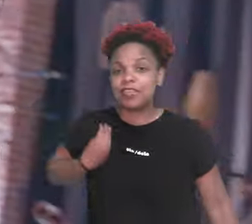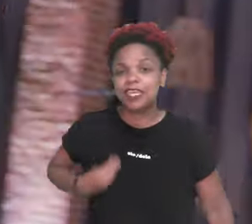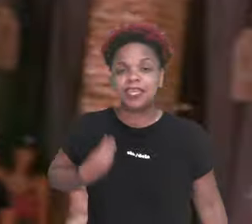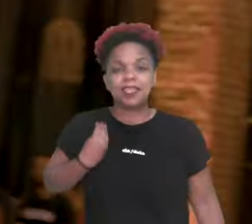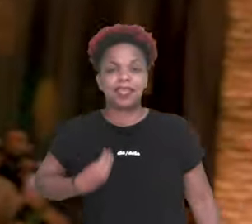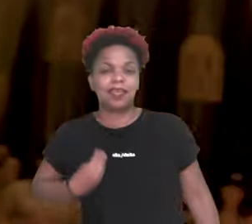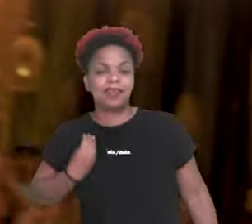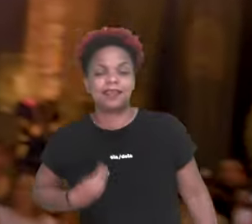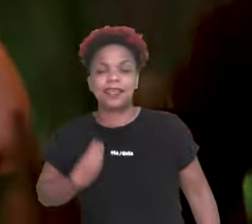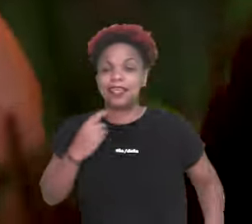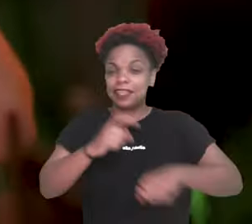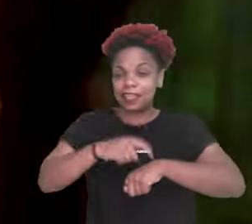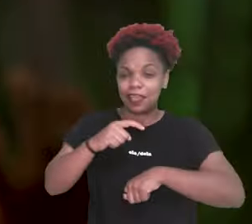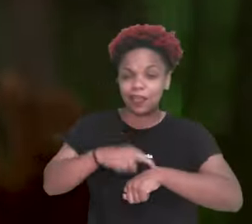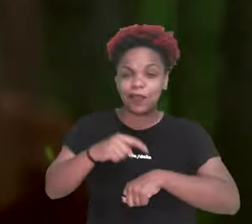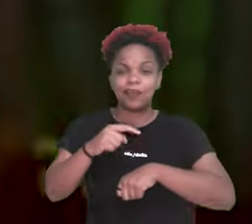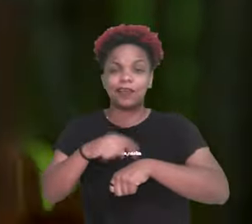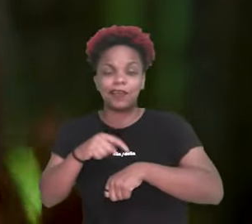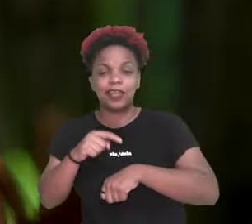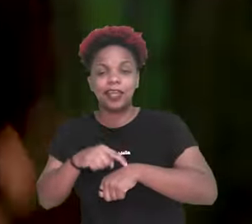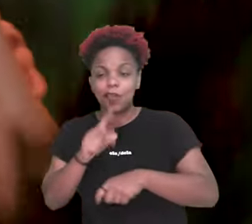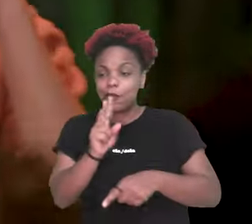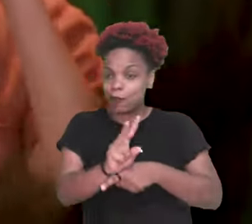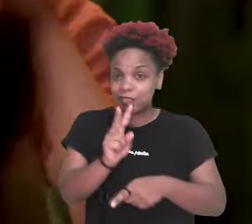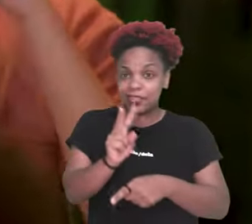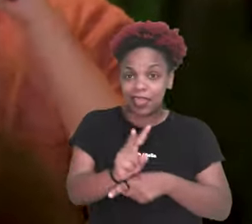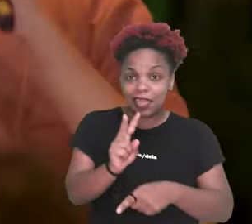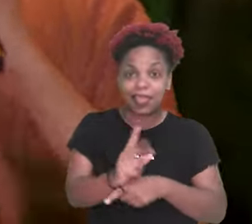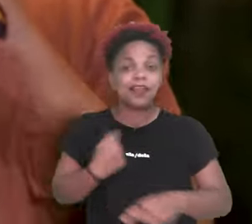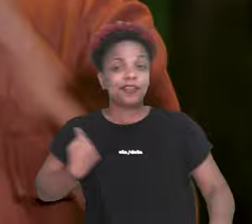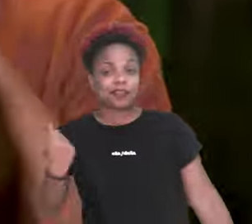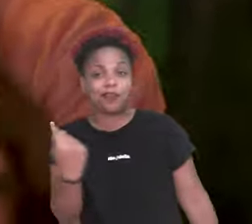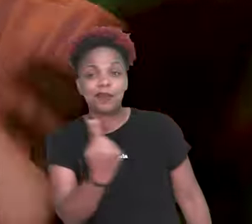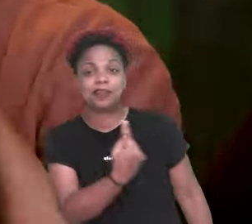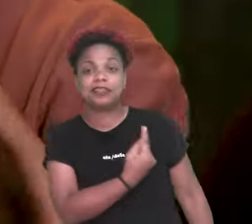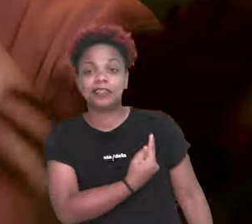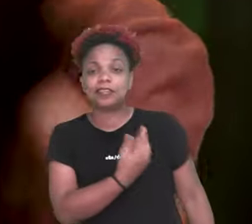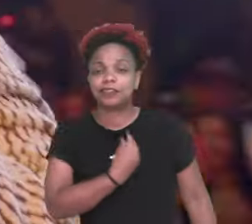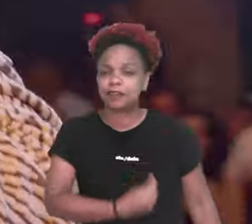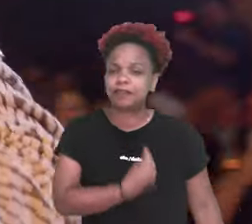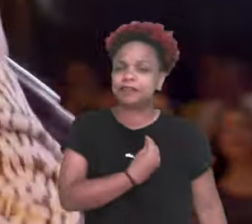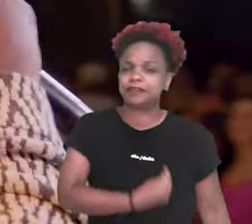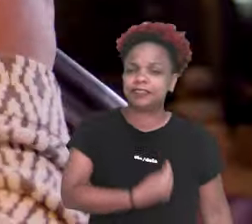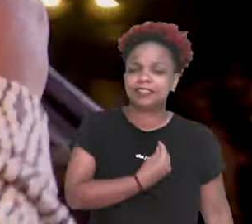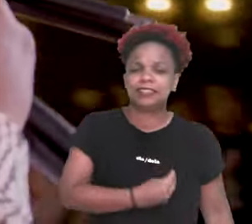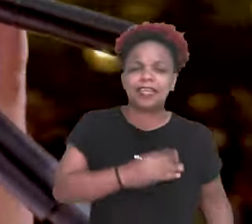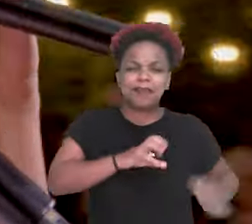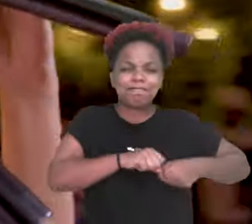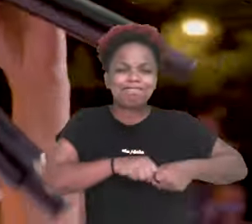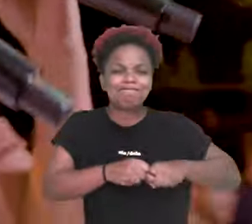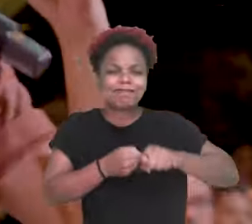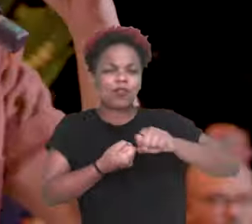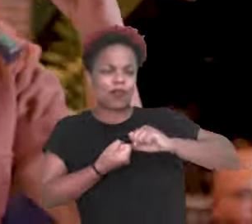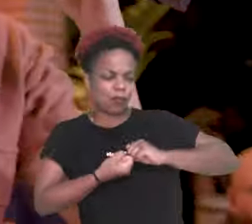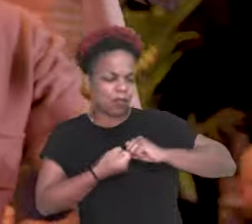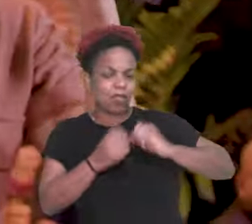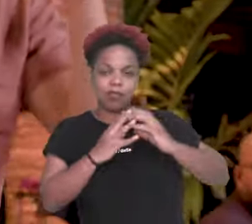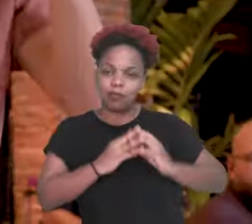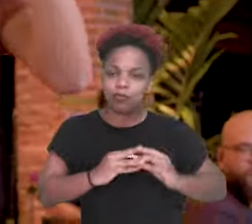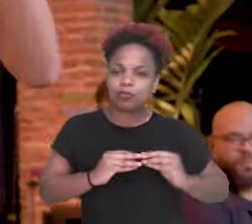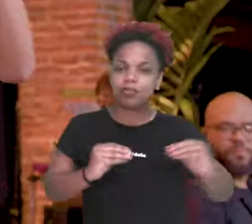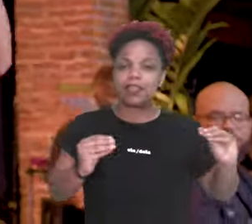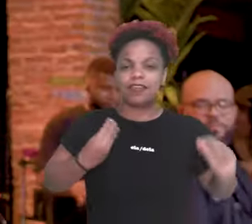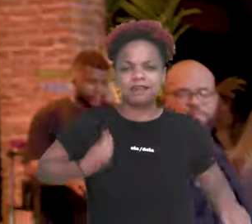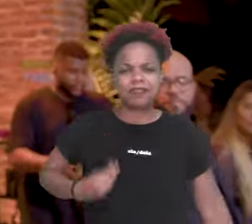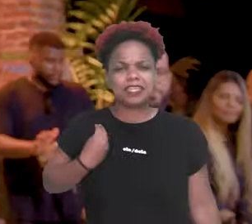Vida, é hora de cuidar das nossas vidas. Cicatrizar de vez essa ferida. Essa